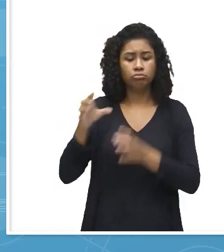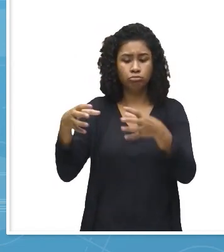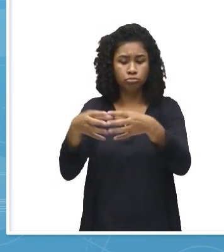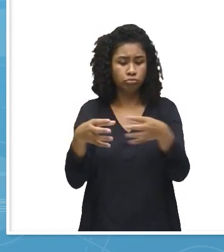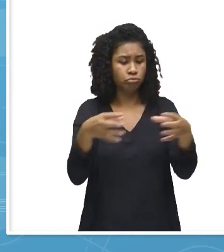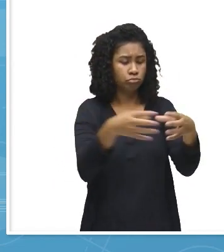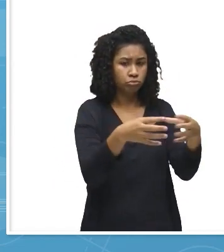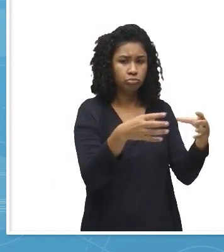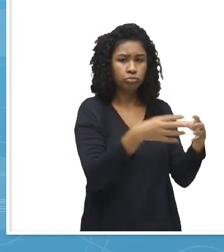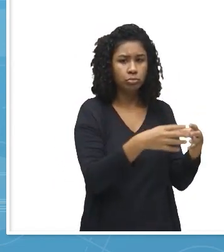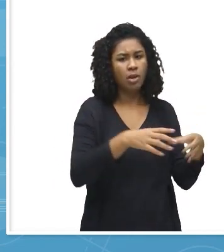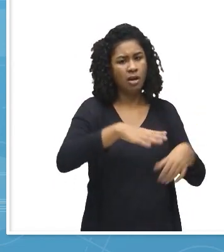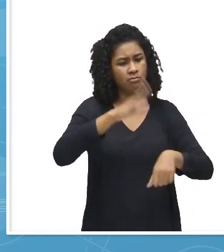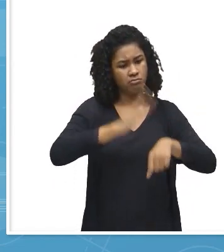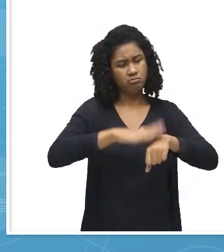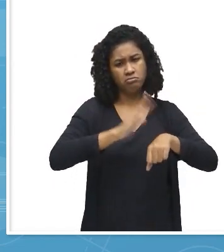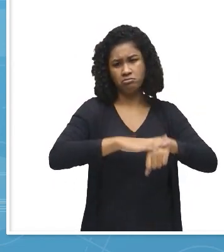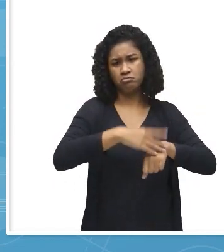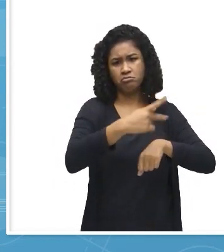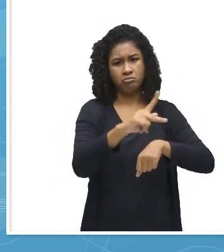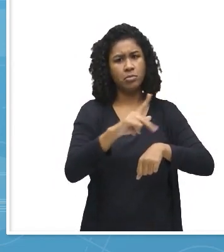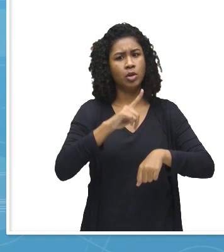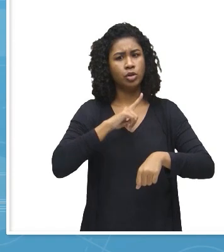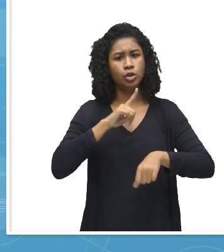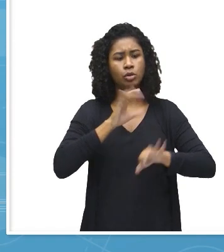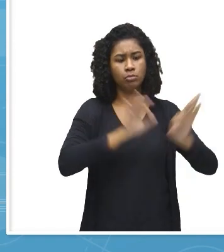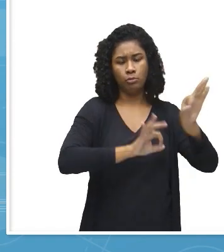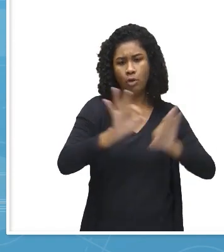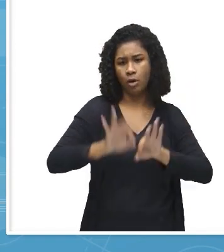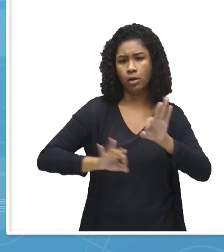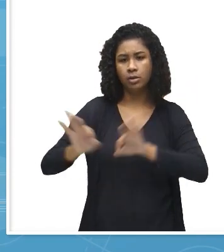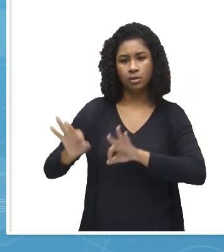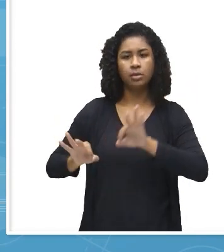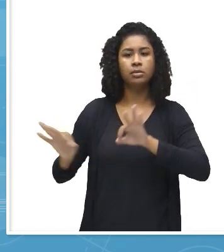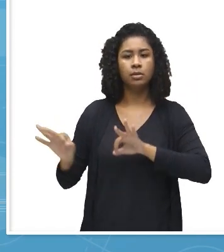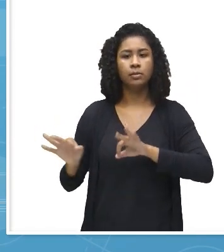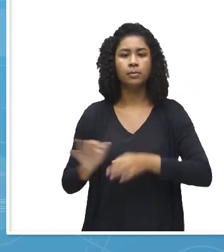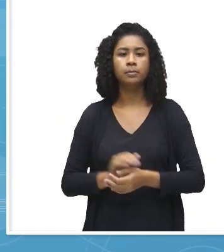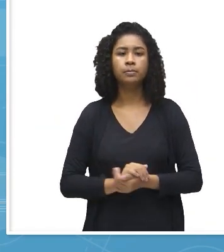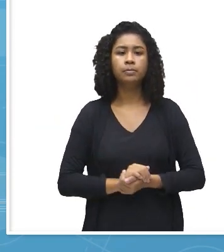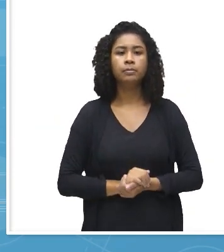eles selavam aí esse acordo entre as tribos. Vamos continuar aí.